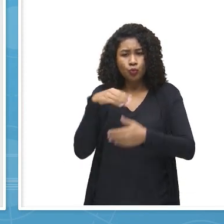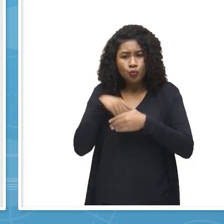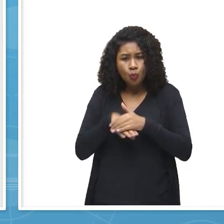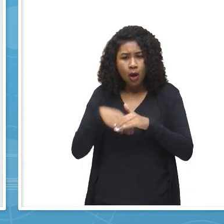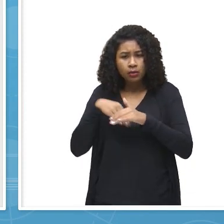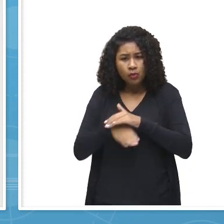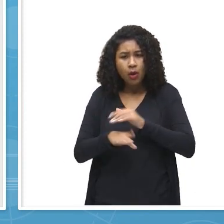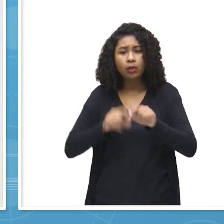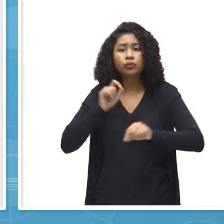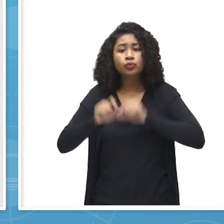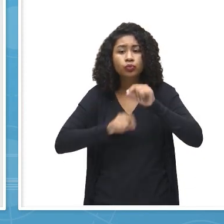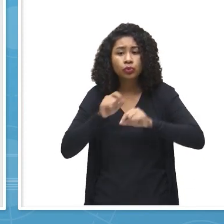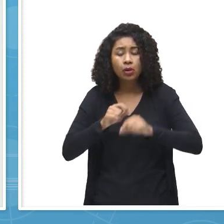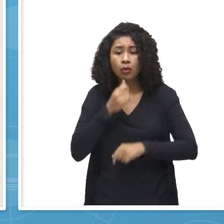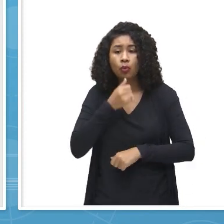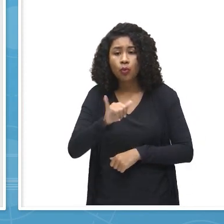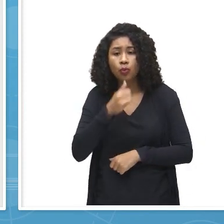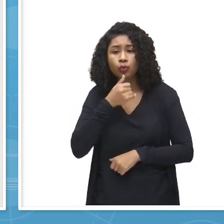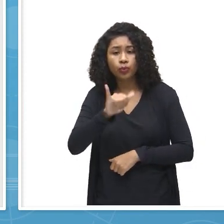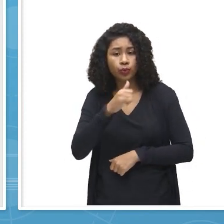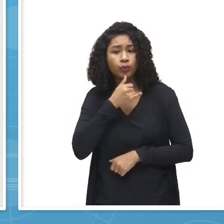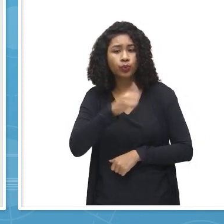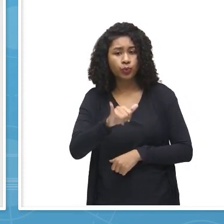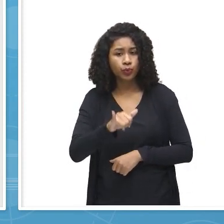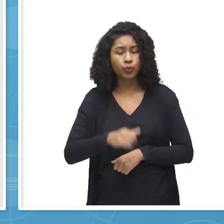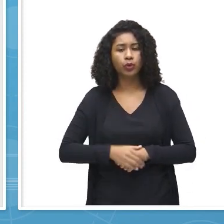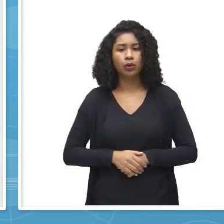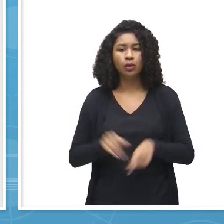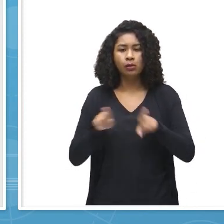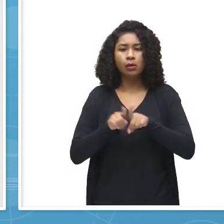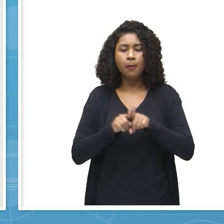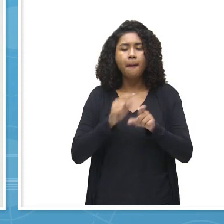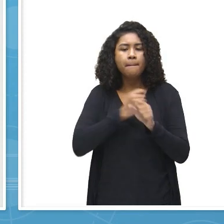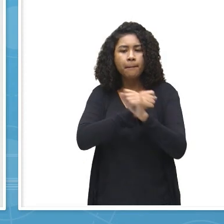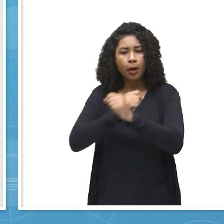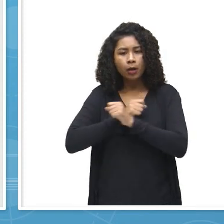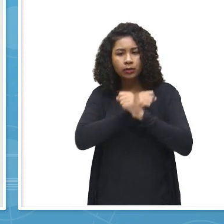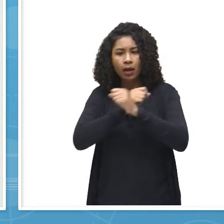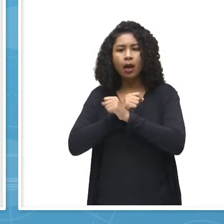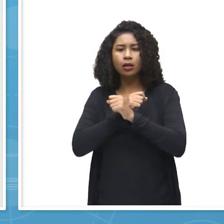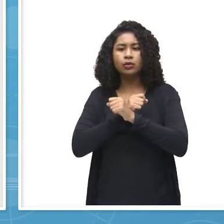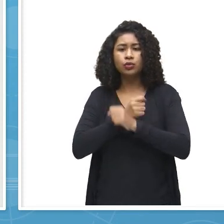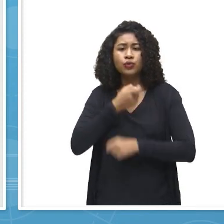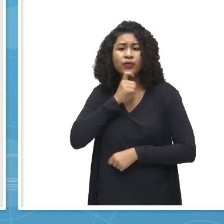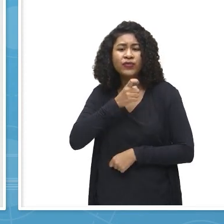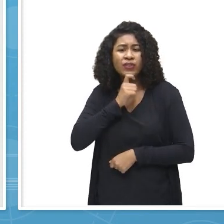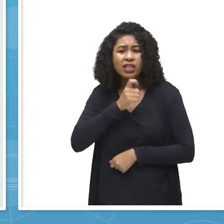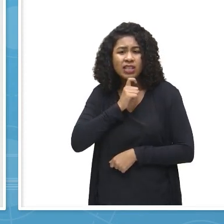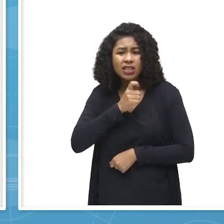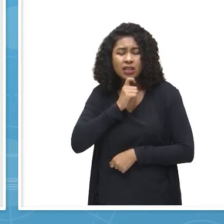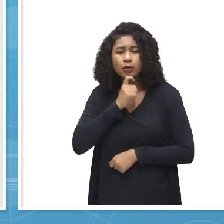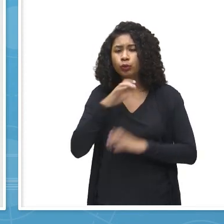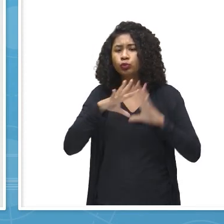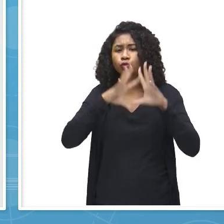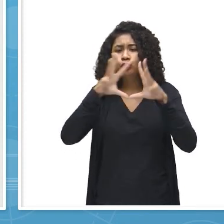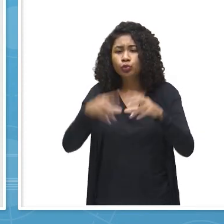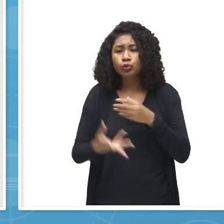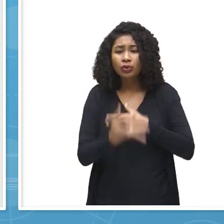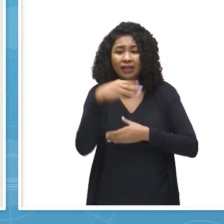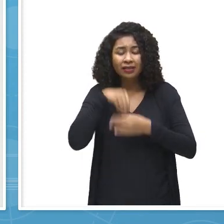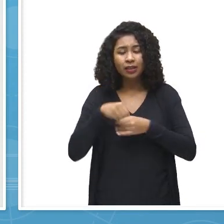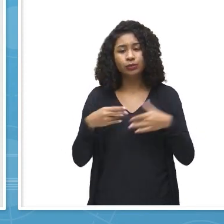choques mecânicos, contra o frio, tá? Então, vai proteger ali, tudo isso se encontra no nosso tecido